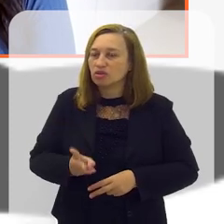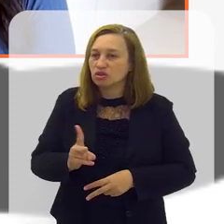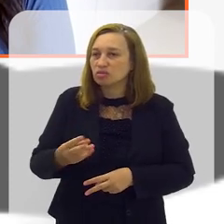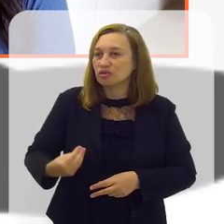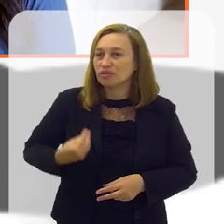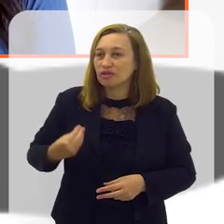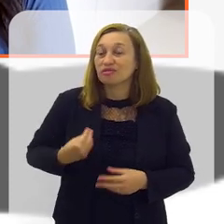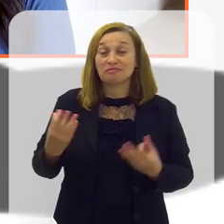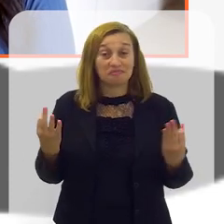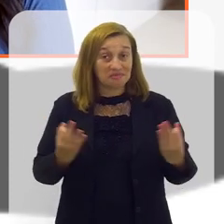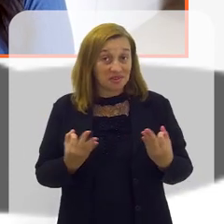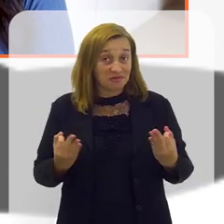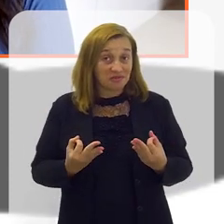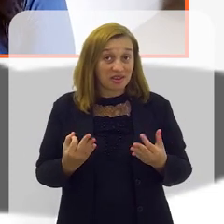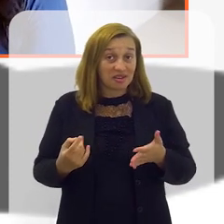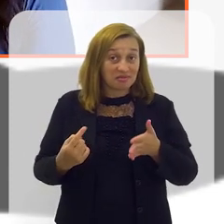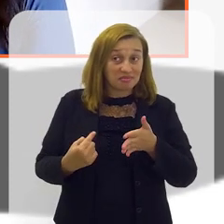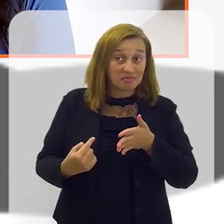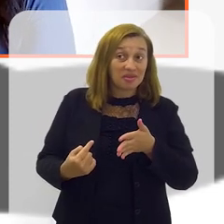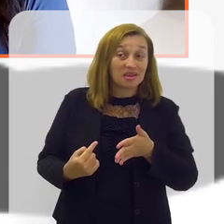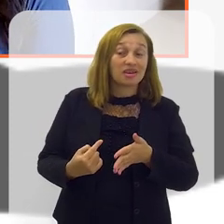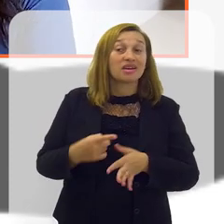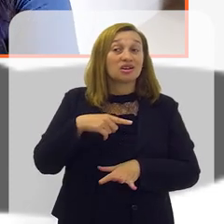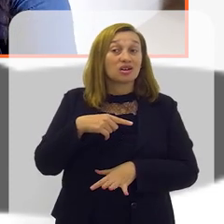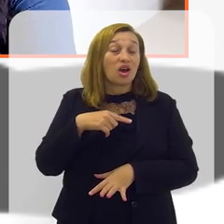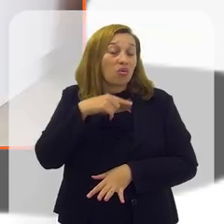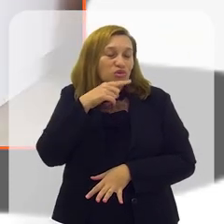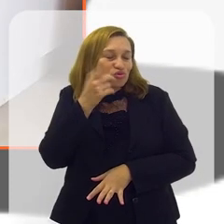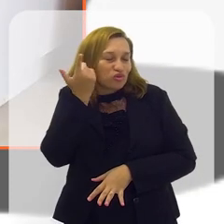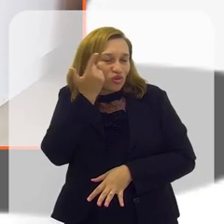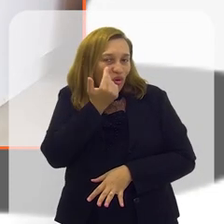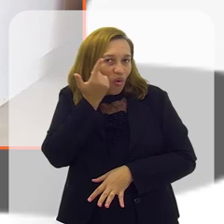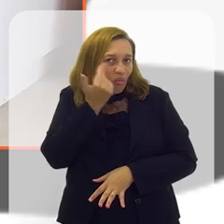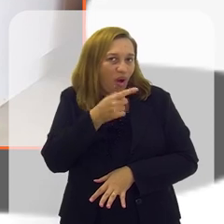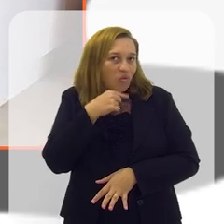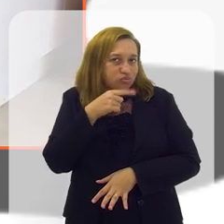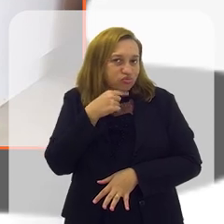mantém? Excelente, excelente. Essa é uma dúvida bem comum, né?